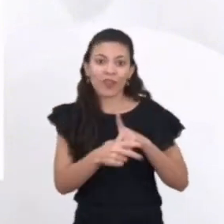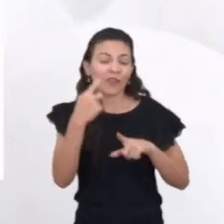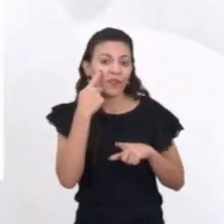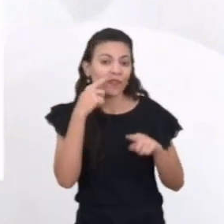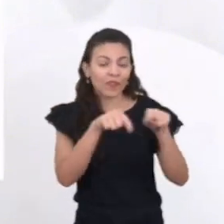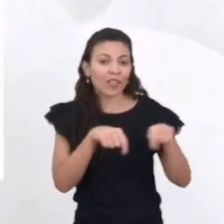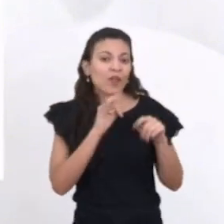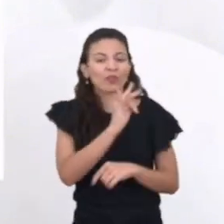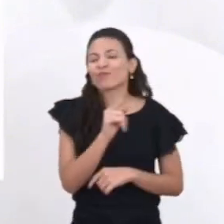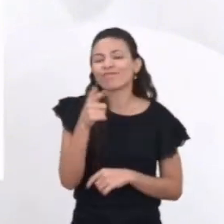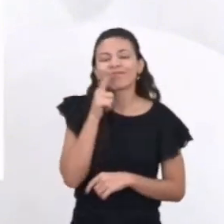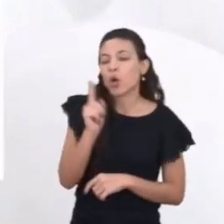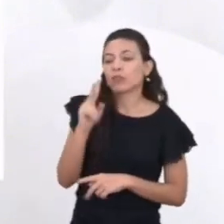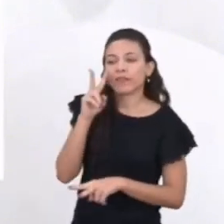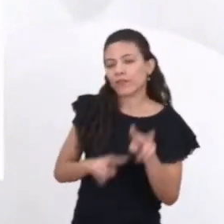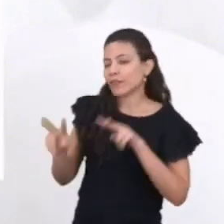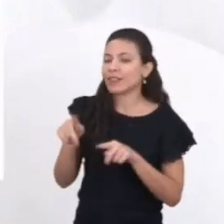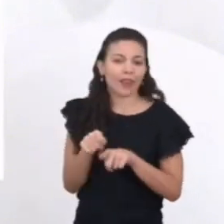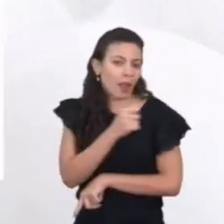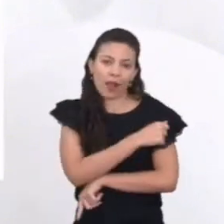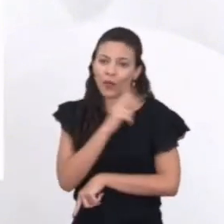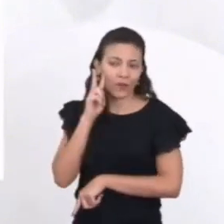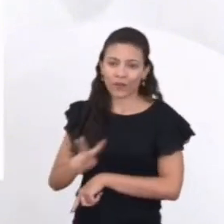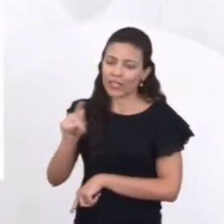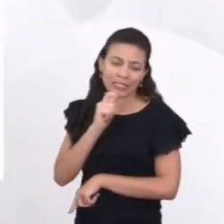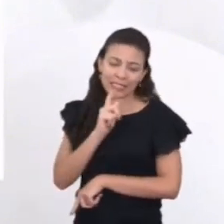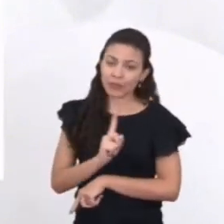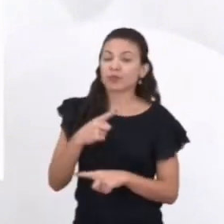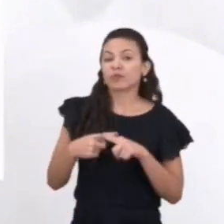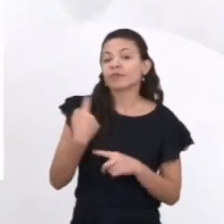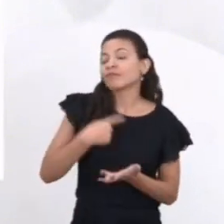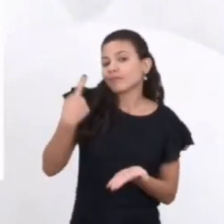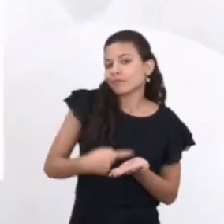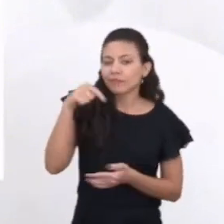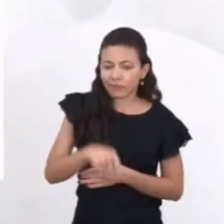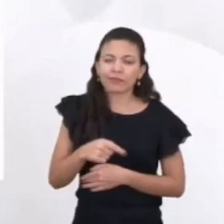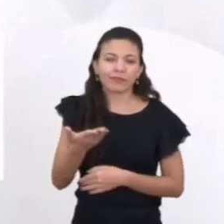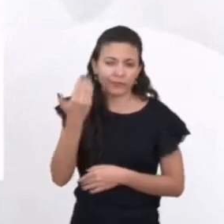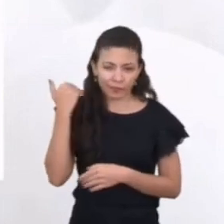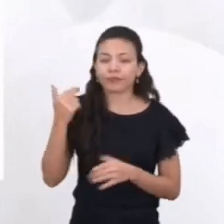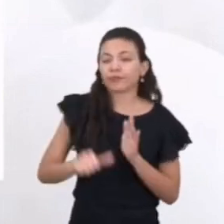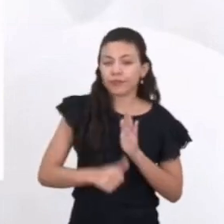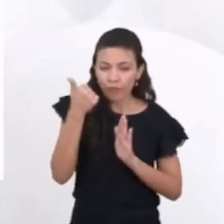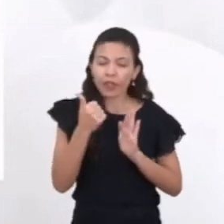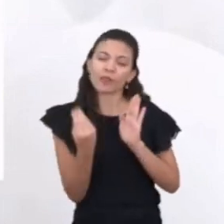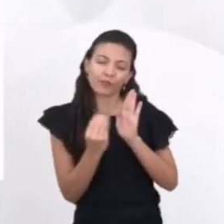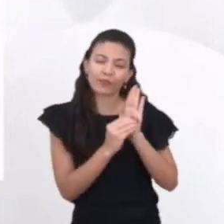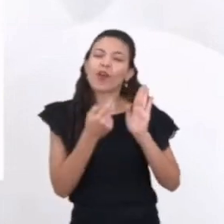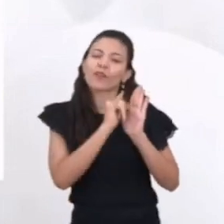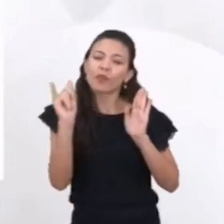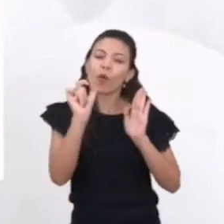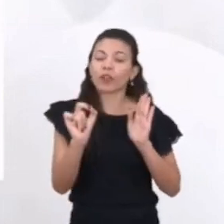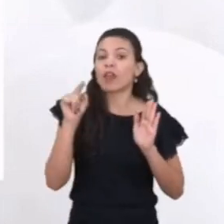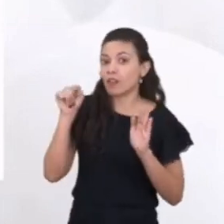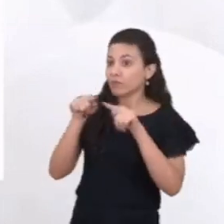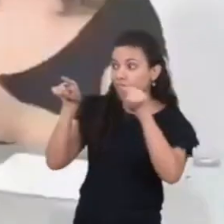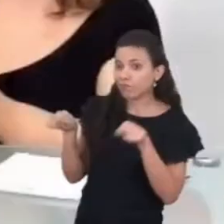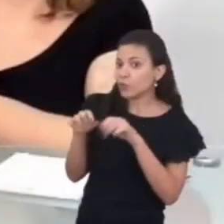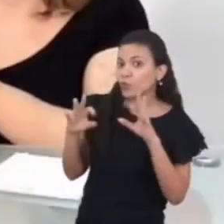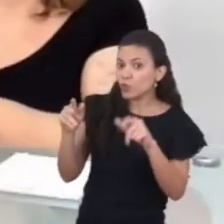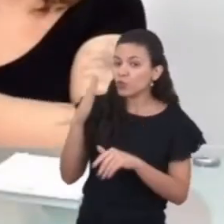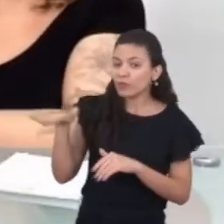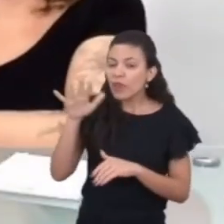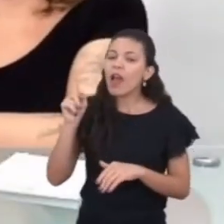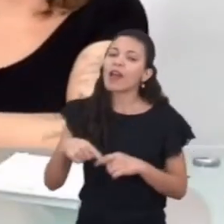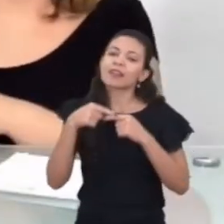você provavelmente não vai visualizar ainda, nenhum estudante, esse recurso, porque a gente combinou aqui, né, e divulgou lá no primeiro boletim, que esse recurso estaria disponível, as premiações, a partir